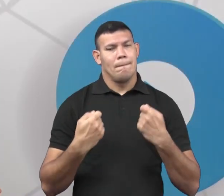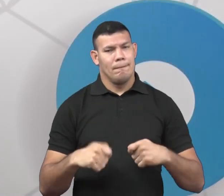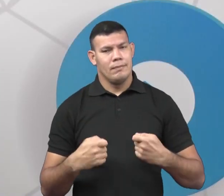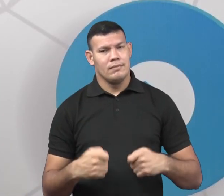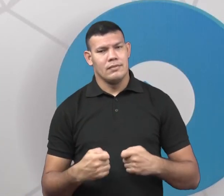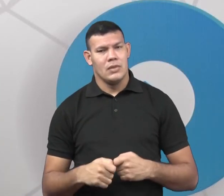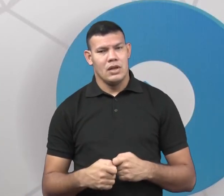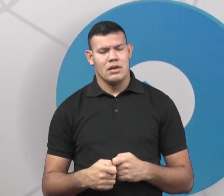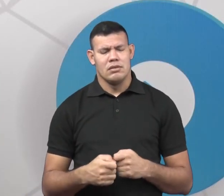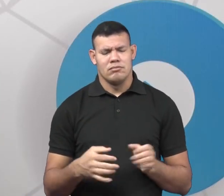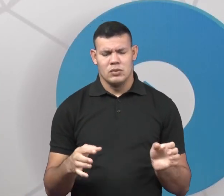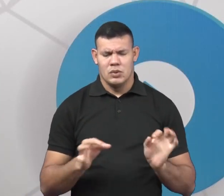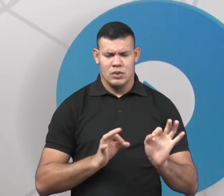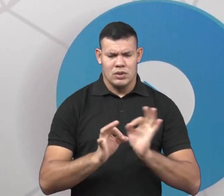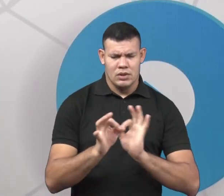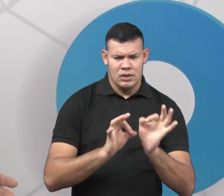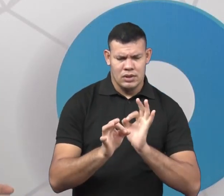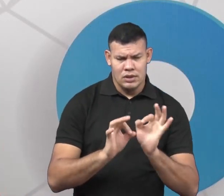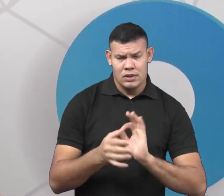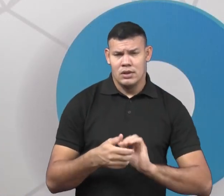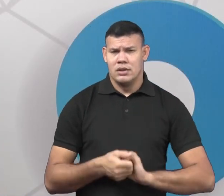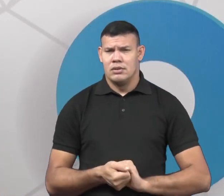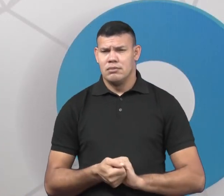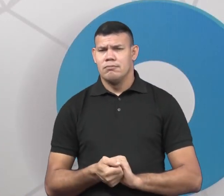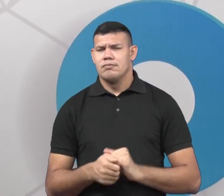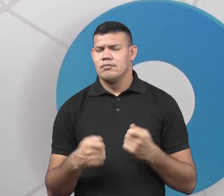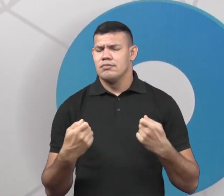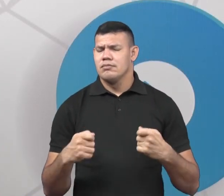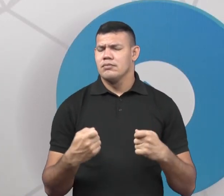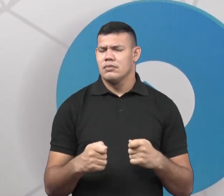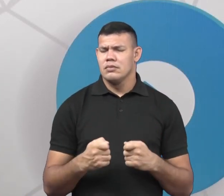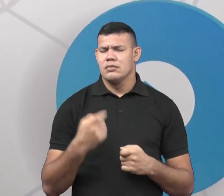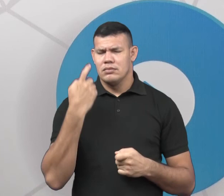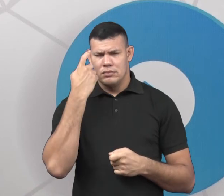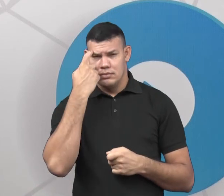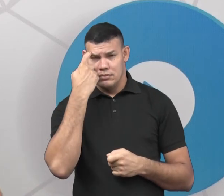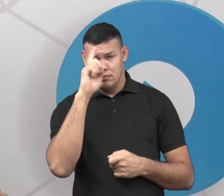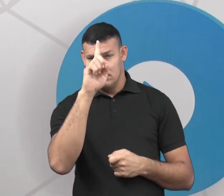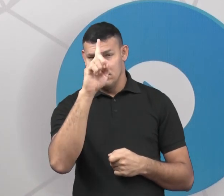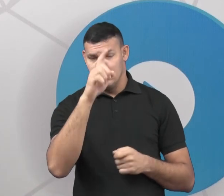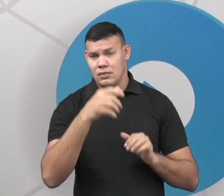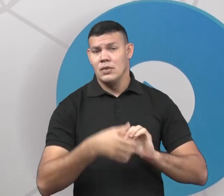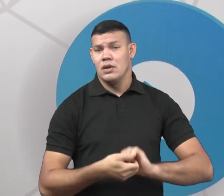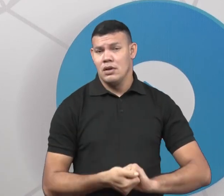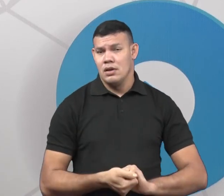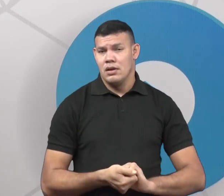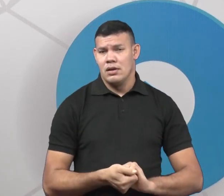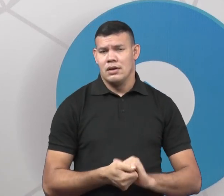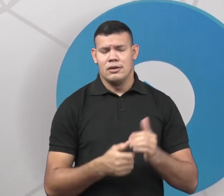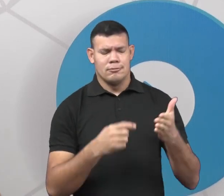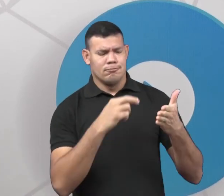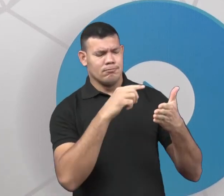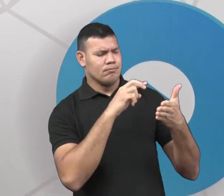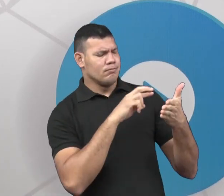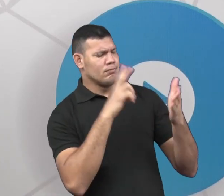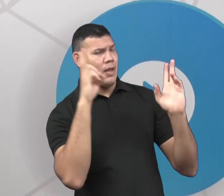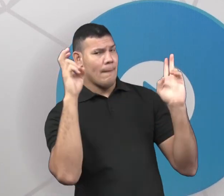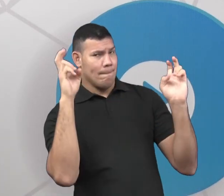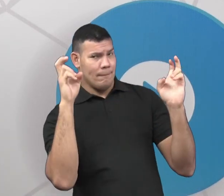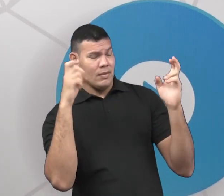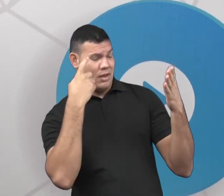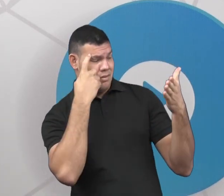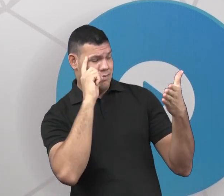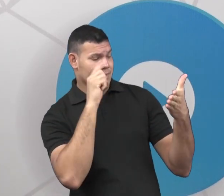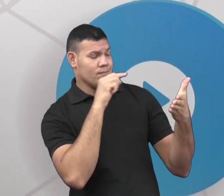organizar as ideias, é preciso estabelecer primeiro a tese. Assim, após o estabelecimento da tese, da ideia que